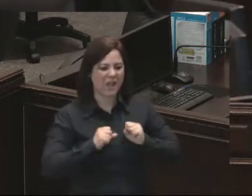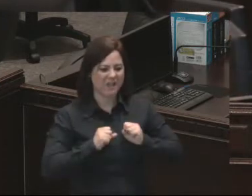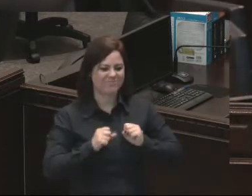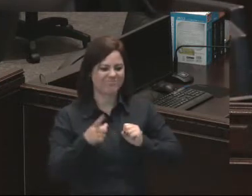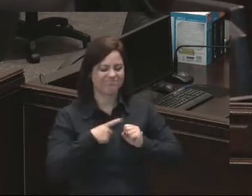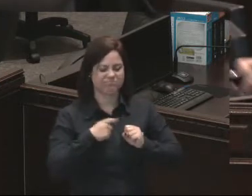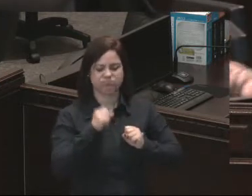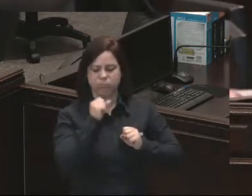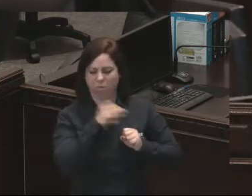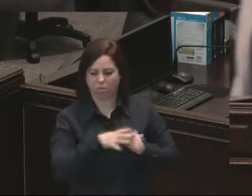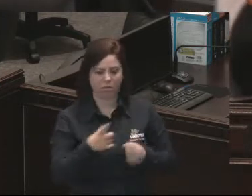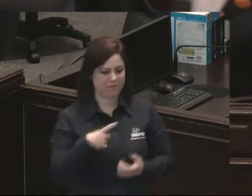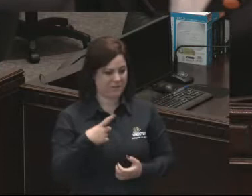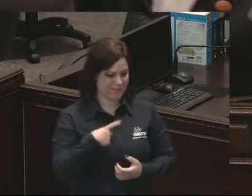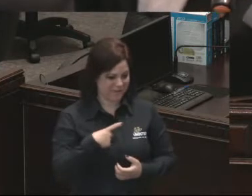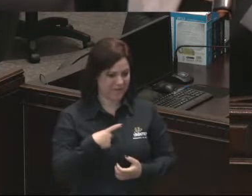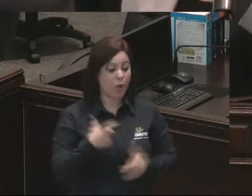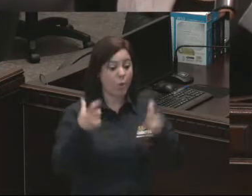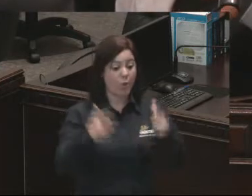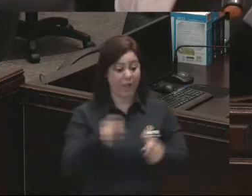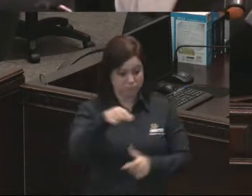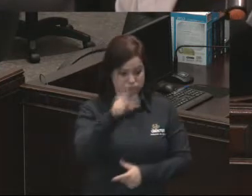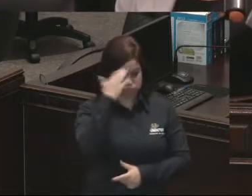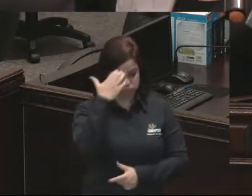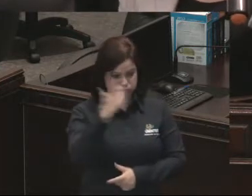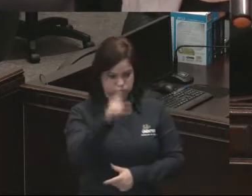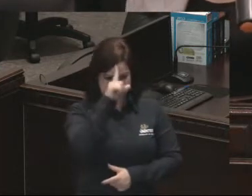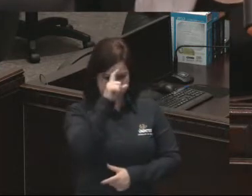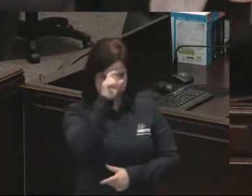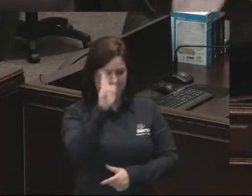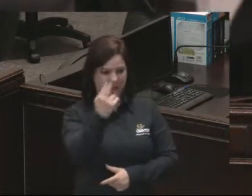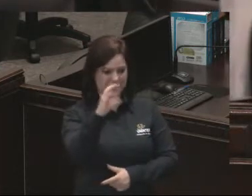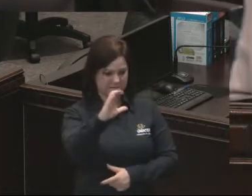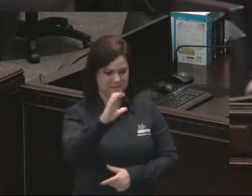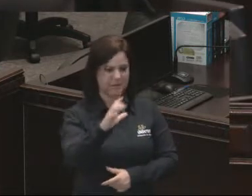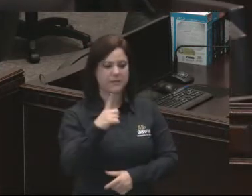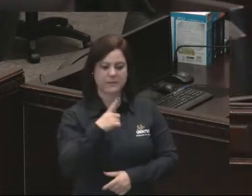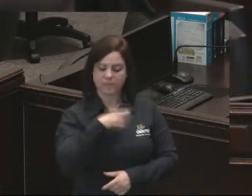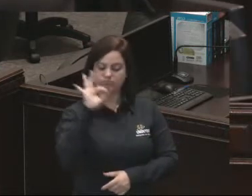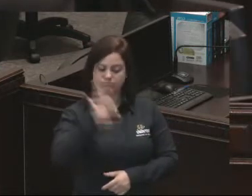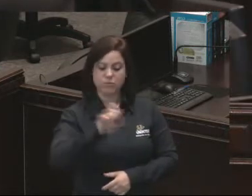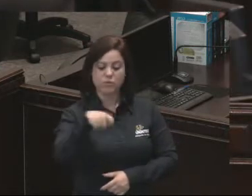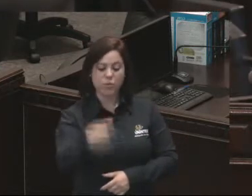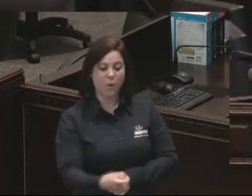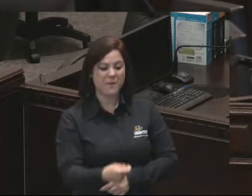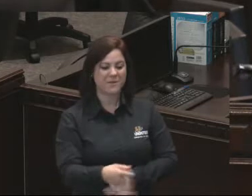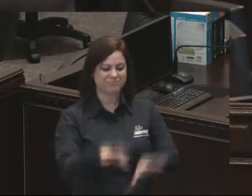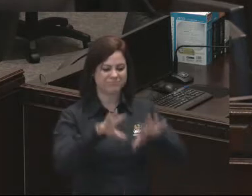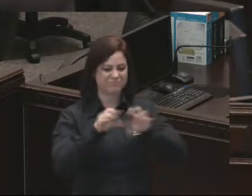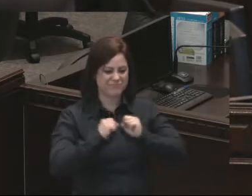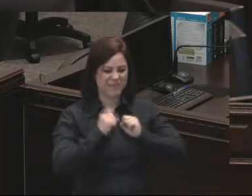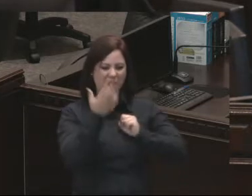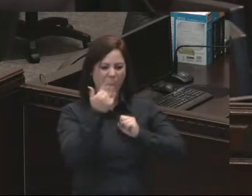Informações Toxicológicas, que funciona no Hospital das Clínicas, ele tem toda essa estatística das intoxicações humanas e, às vezes,